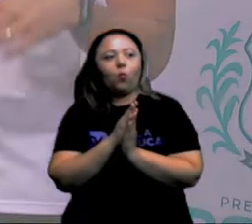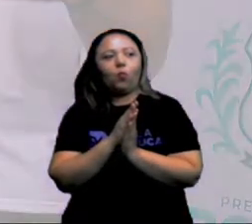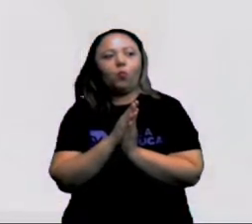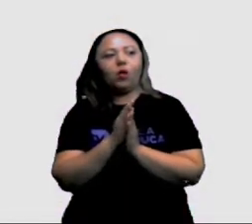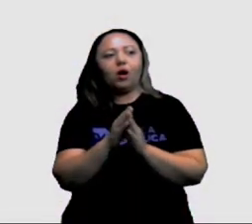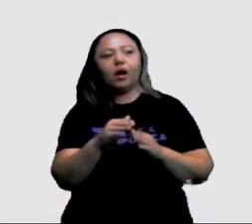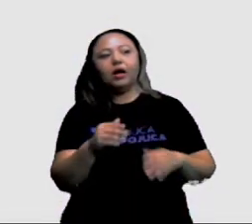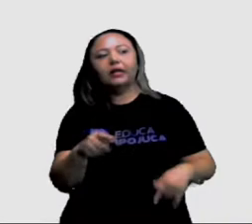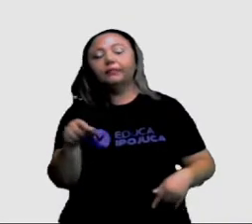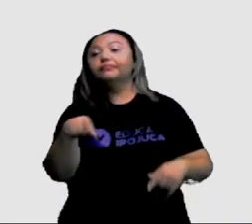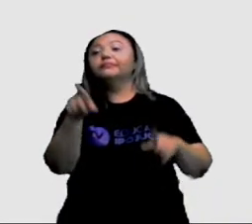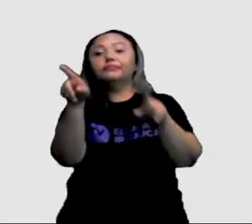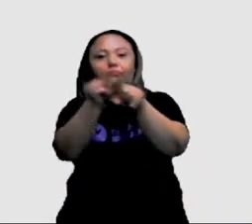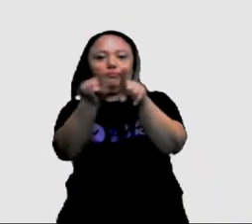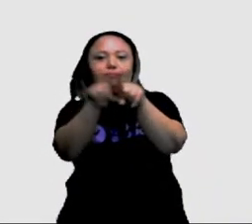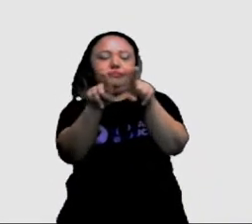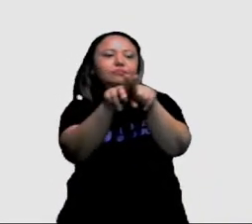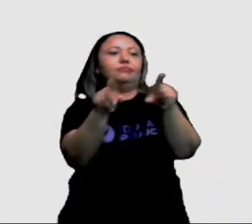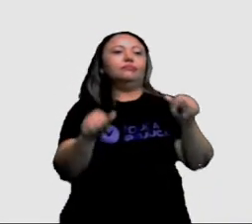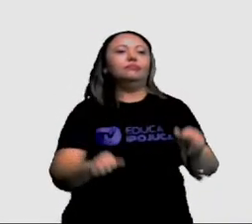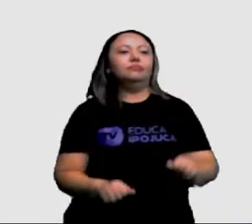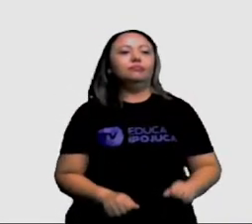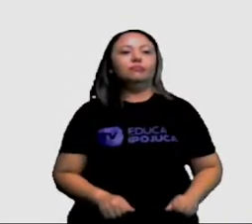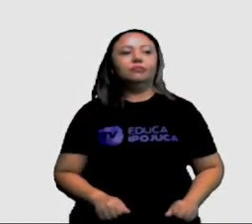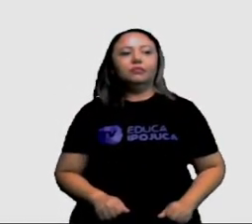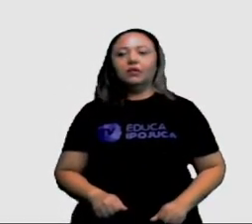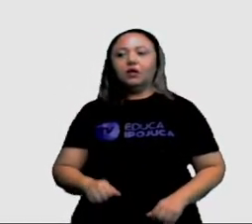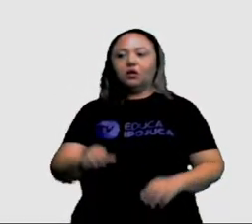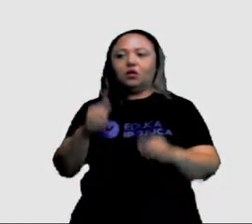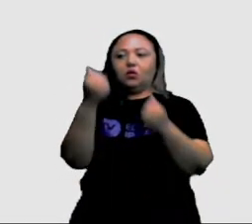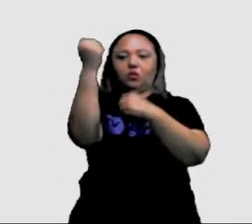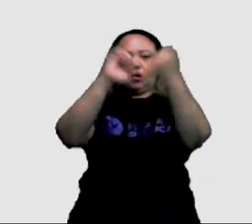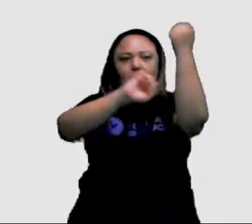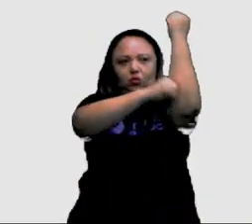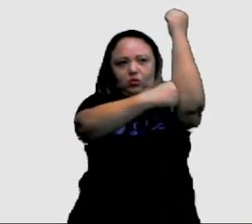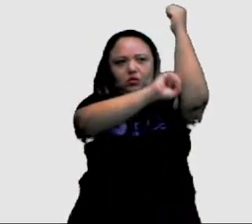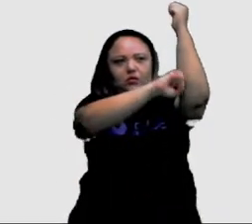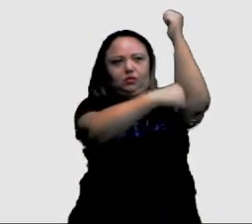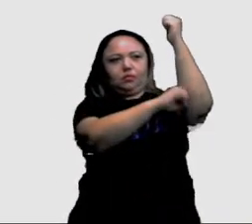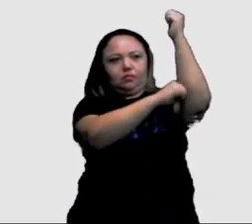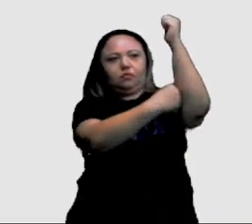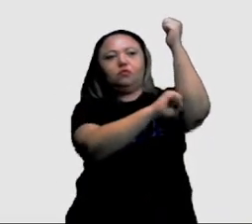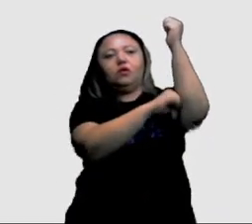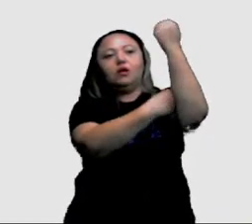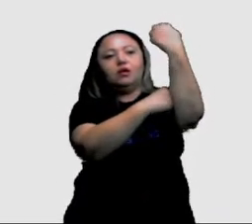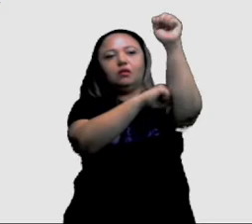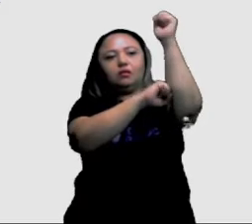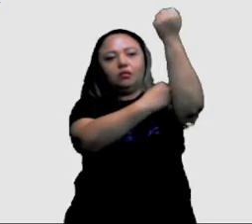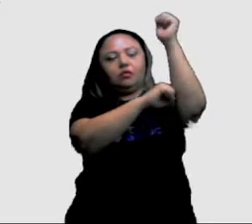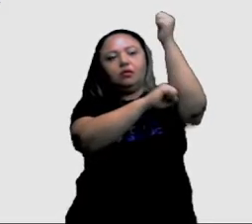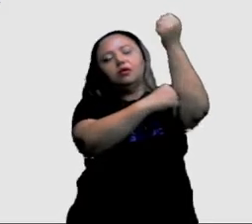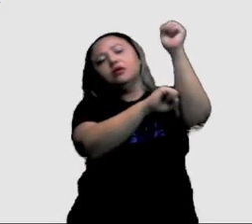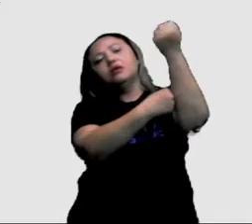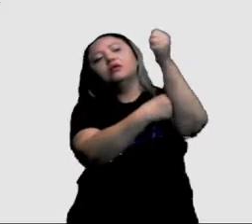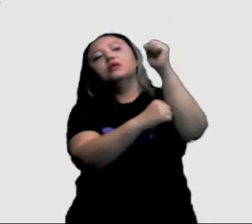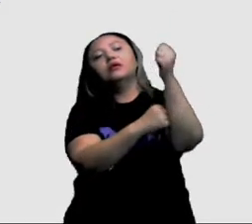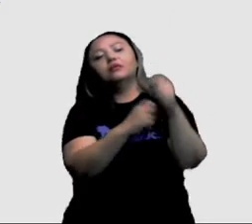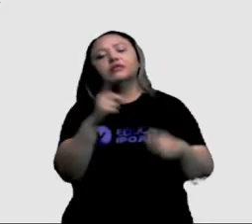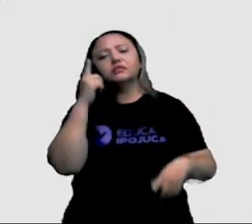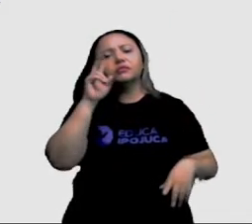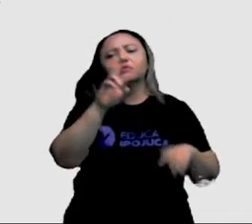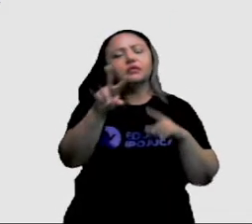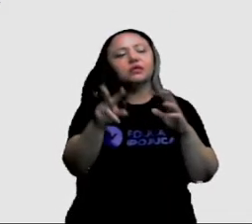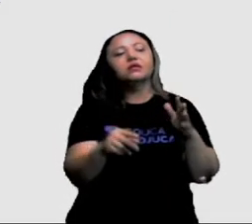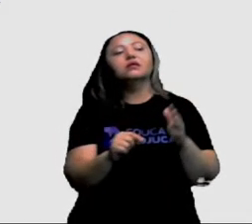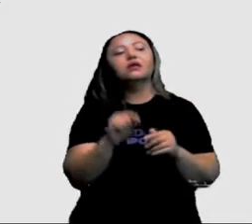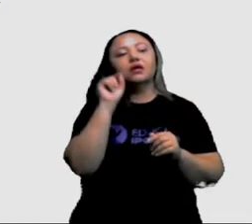Bom, além dela, a gente também tem a coordenação motora. Coordenação motora, como vocês podem ver aqui, é